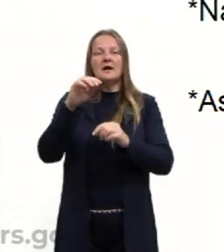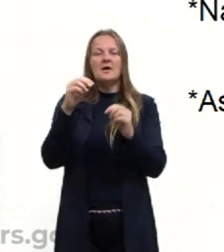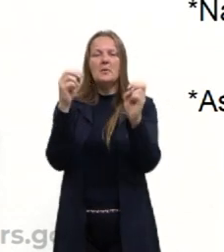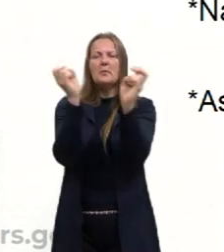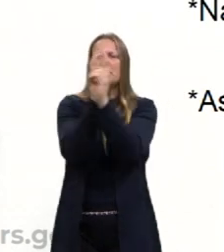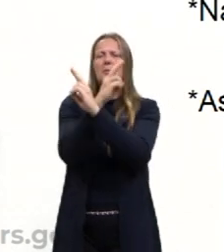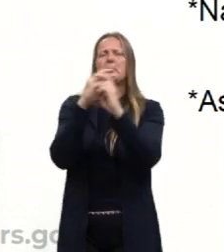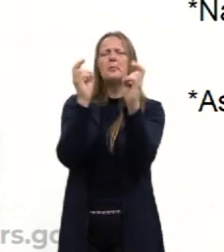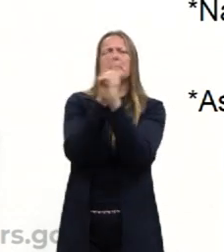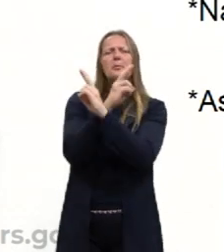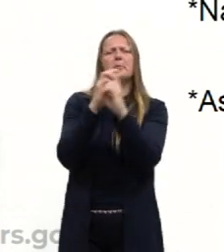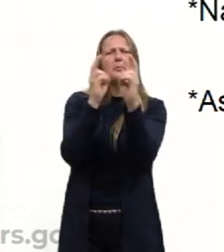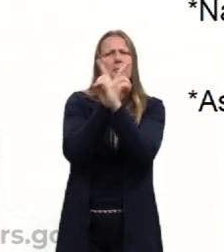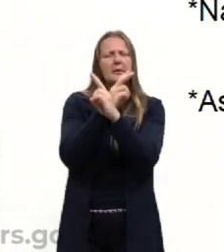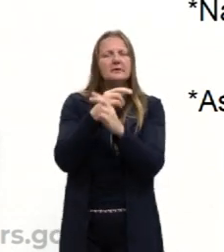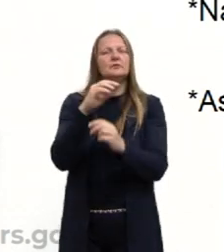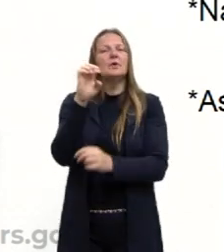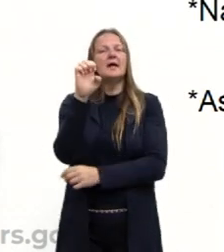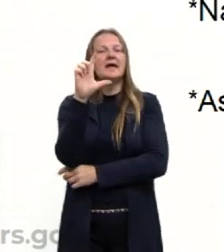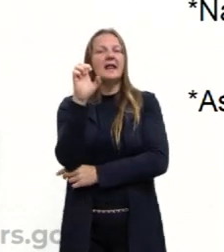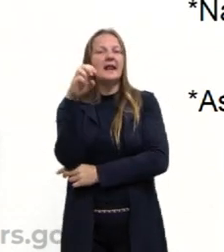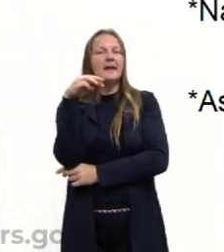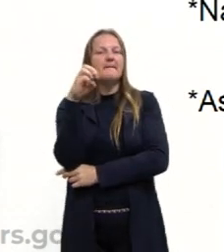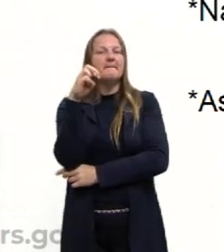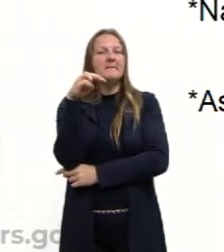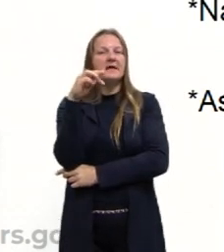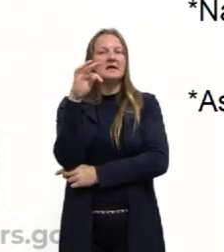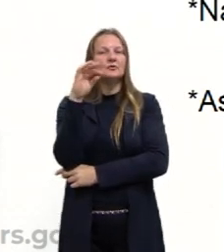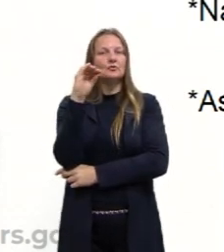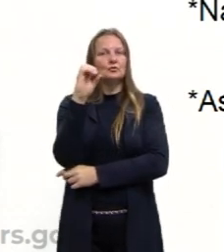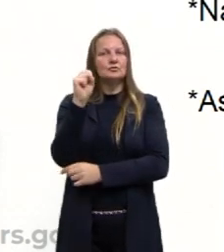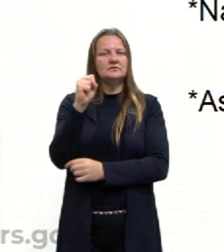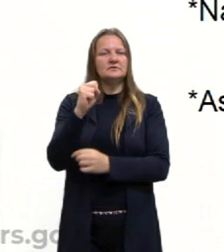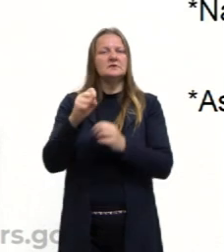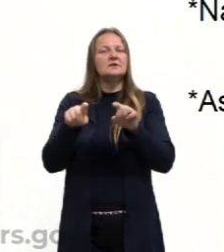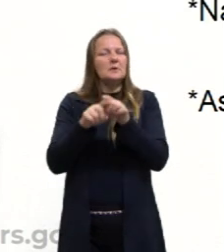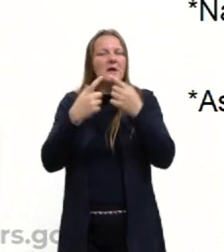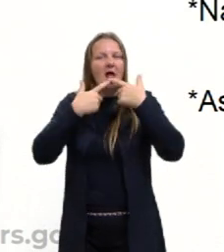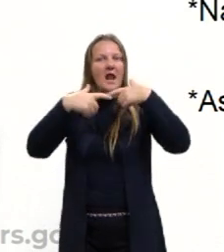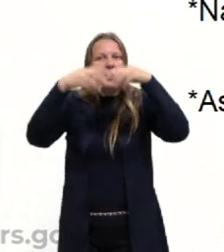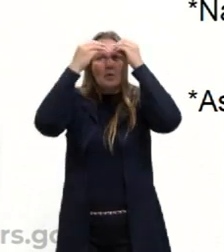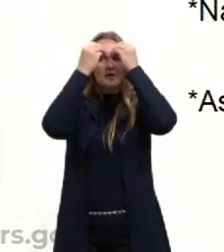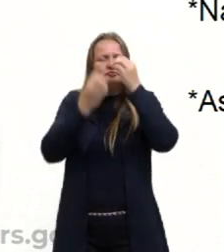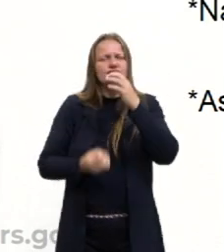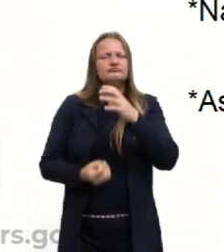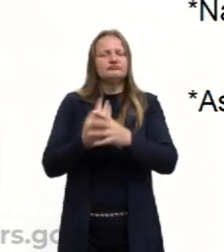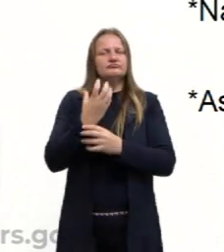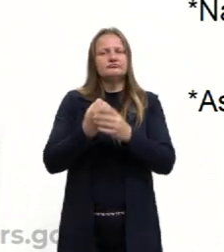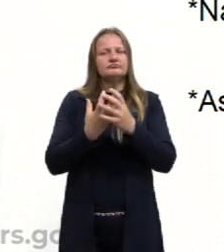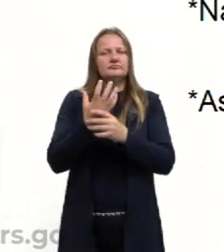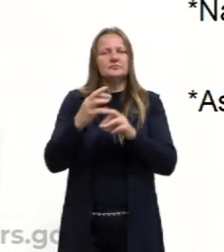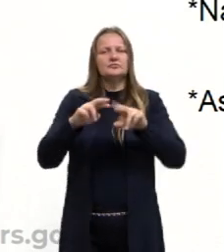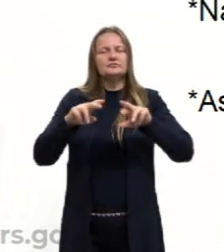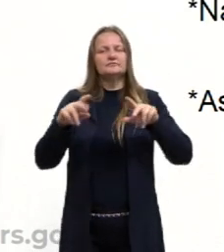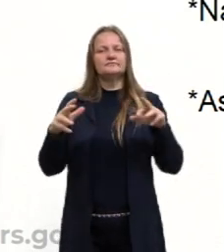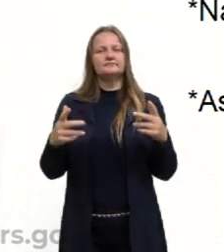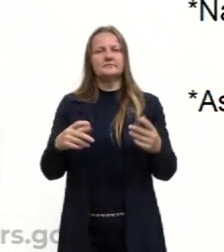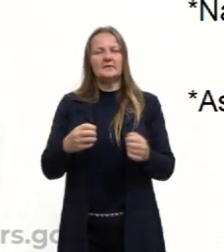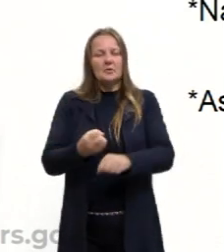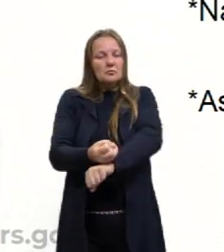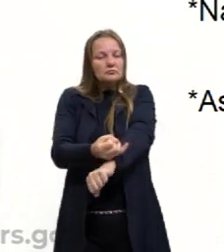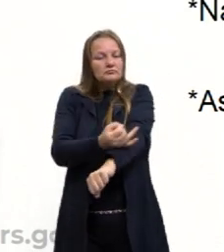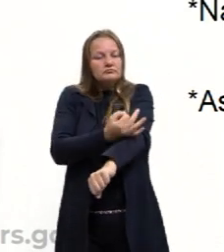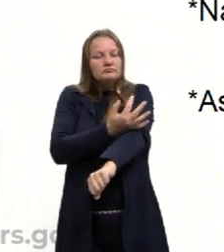é uma forma de imitação da natureza que a linguagem nasce da necessidade da criança das emoções